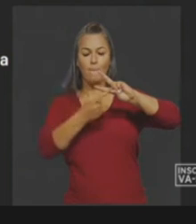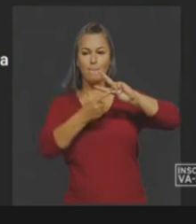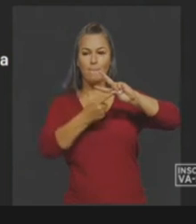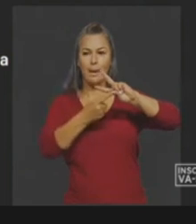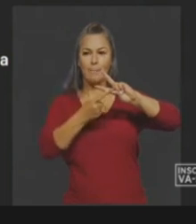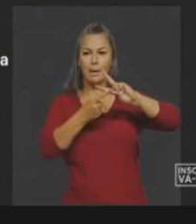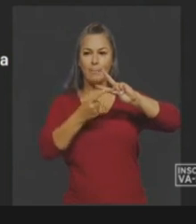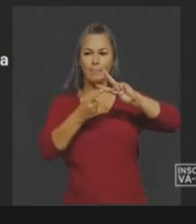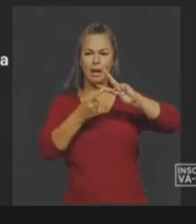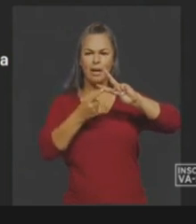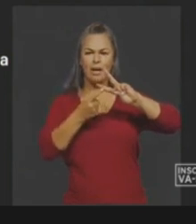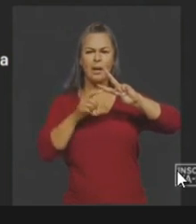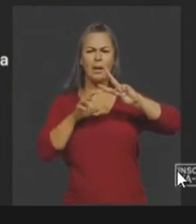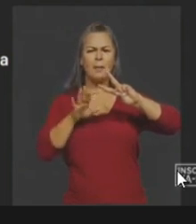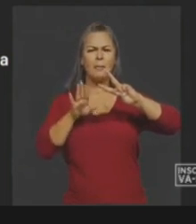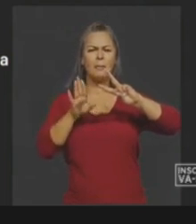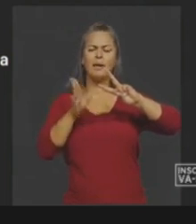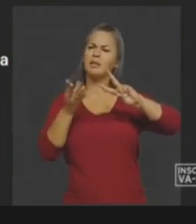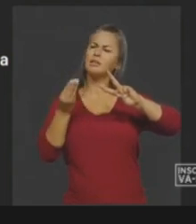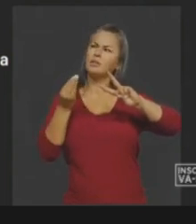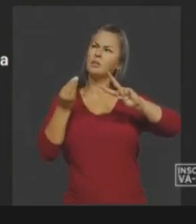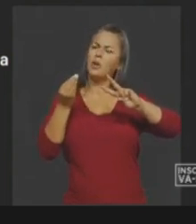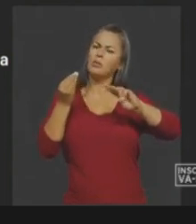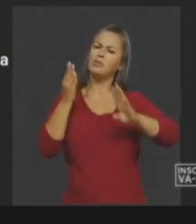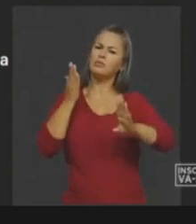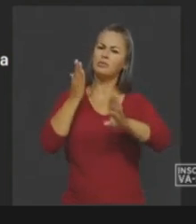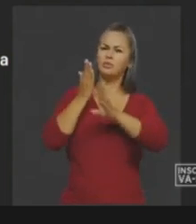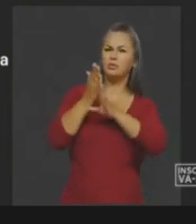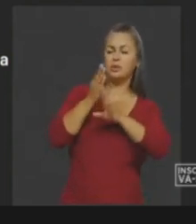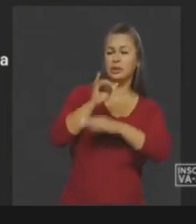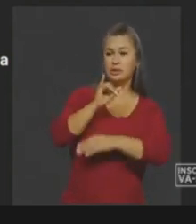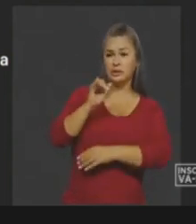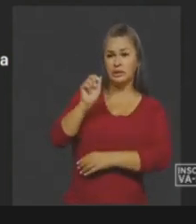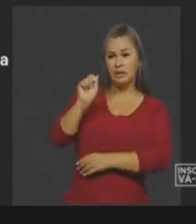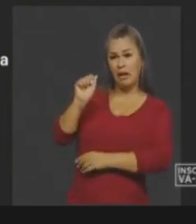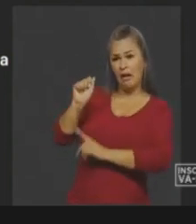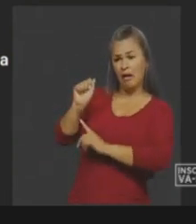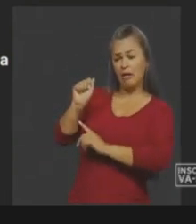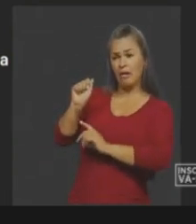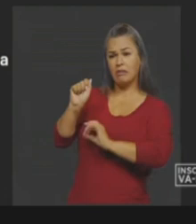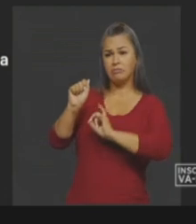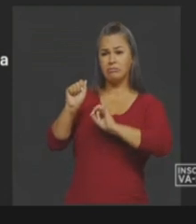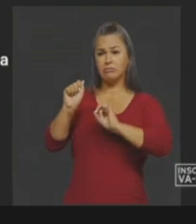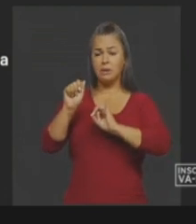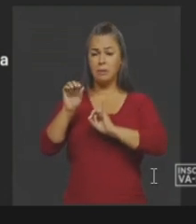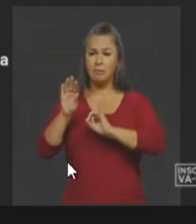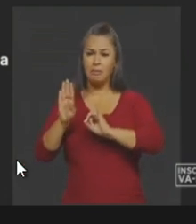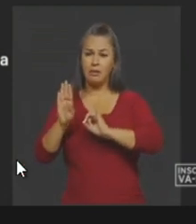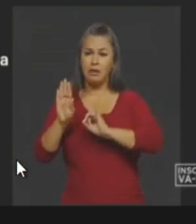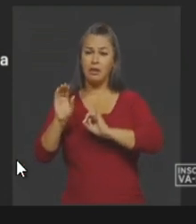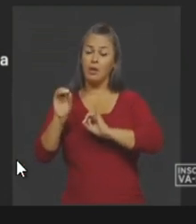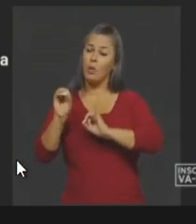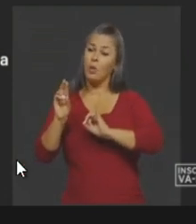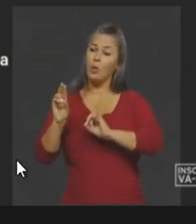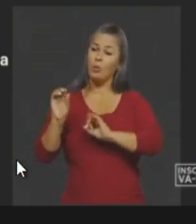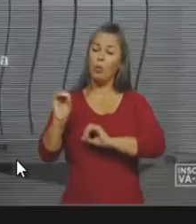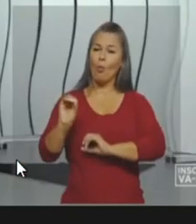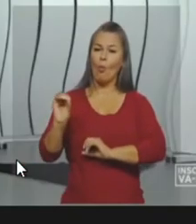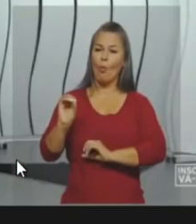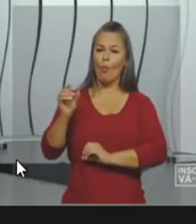uma proteína B, ou se é de não ter proteína nenhuma? Vamos ver aqui, ó. Vai ter esses 3 alelos,